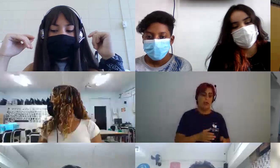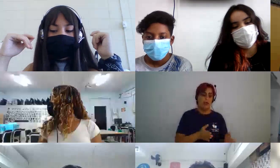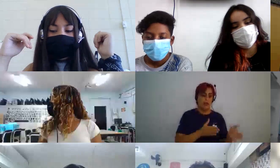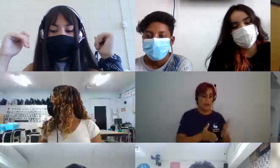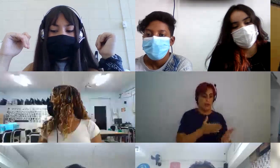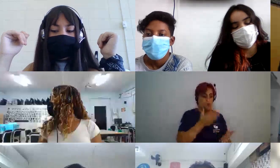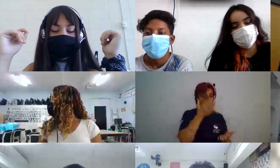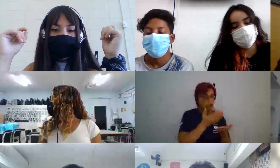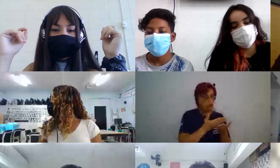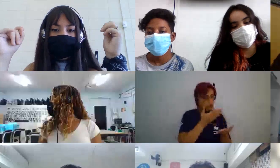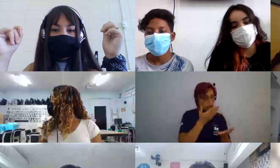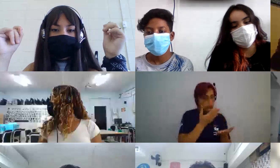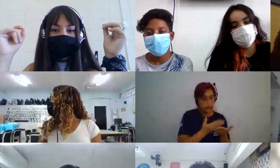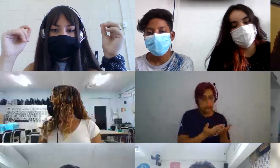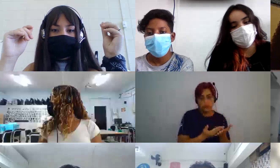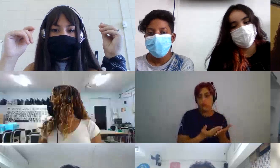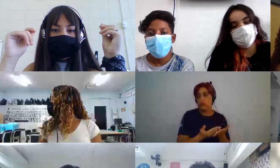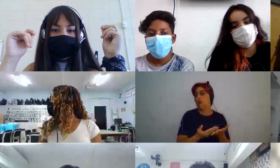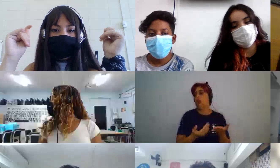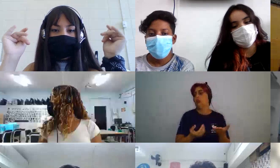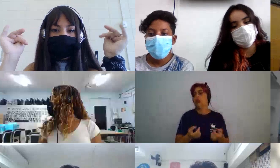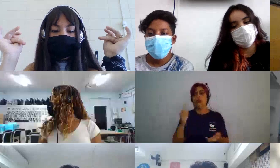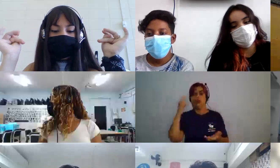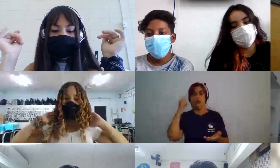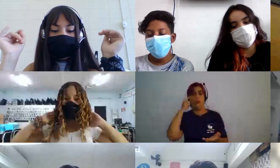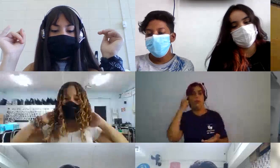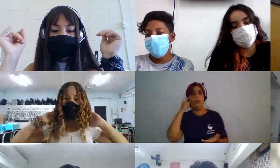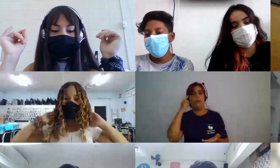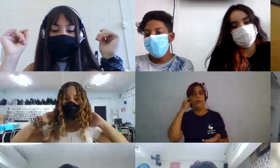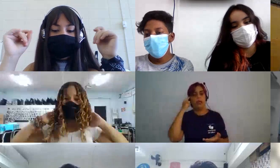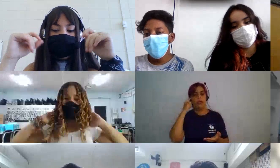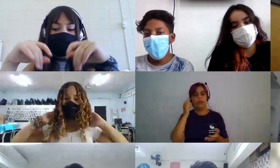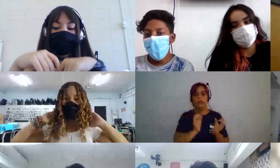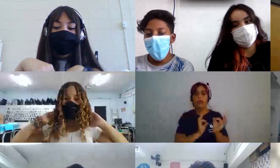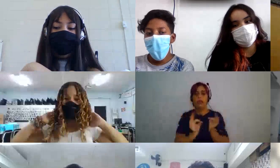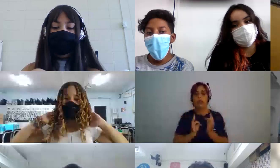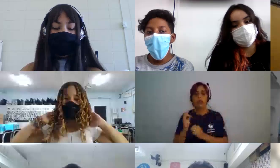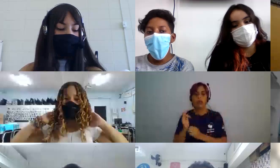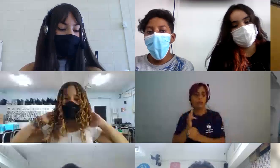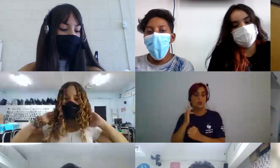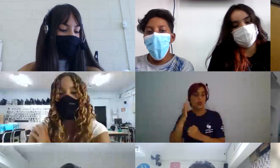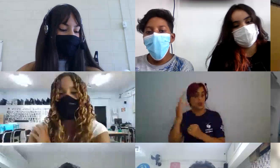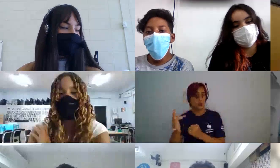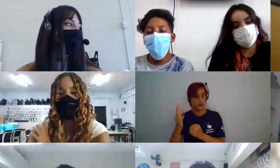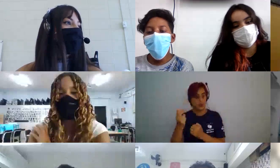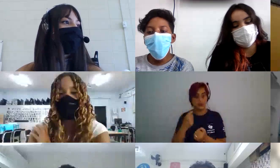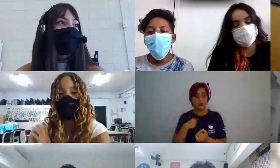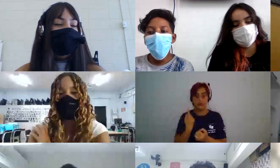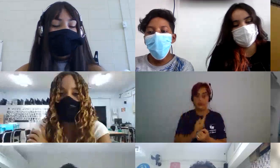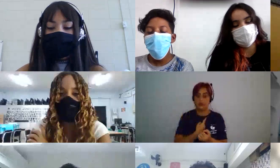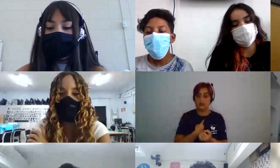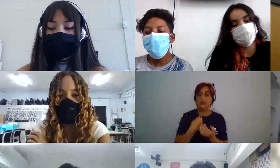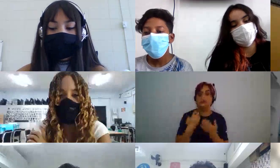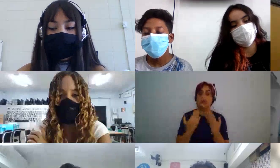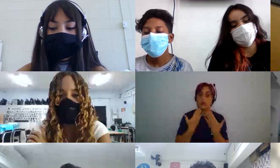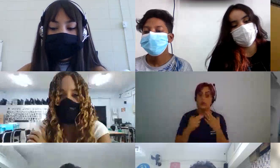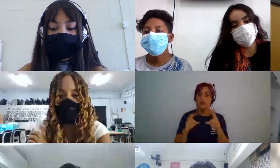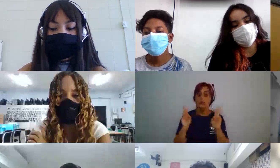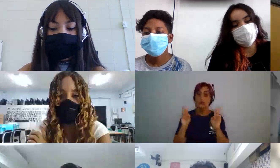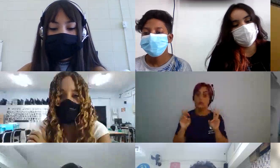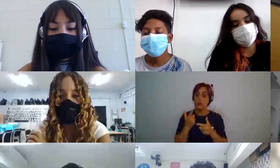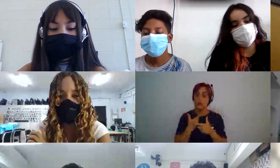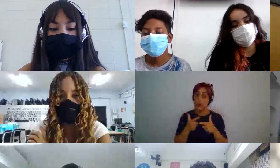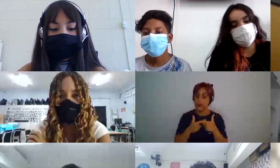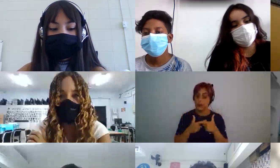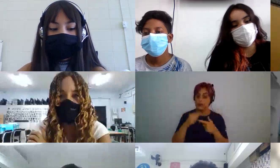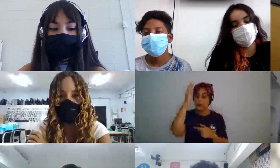de, sei lá, o que você vai fazer na tua vida, com o seu projeto de vida, né? E a gente vai conversar um pouquinho sobre esse problema. O